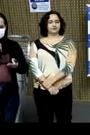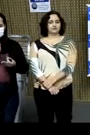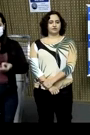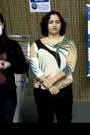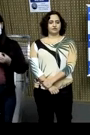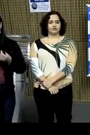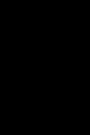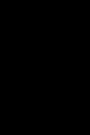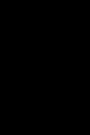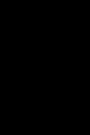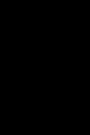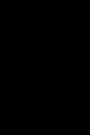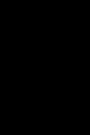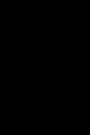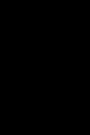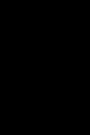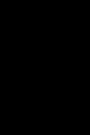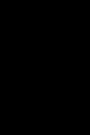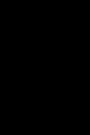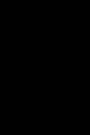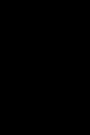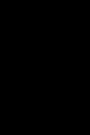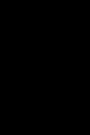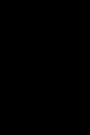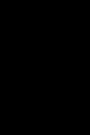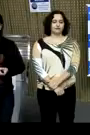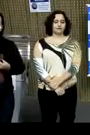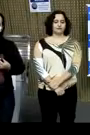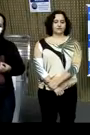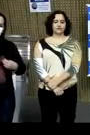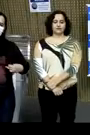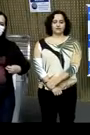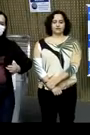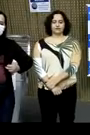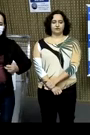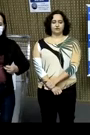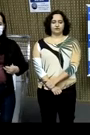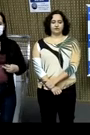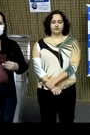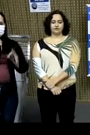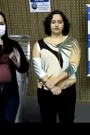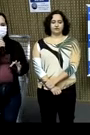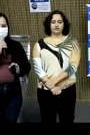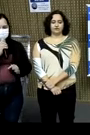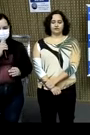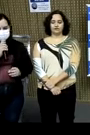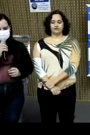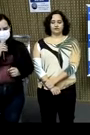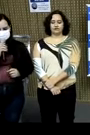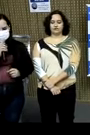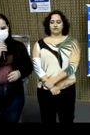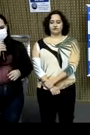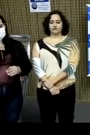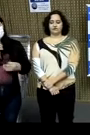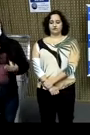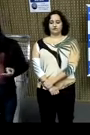semestre, tivemos 6% no primeiro quadrimestre e 12,3% no primeiro quadrimestre de